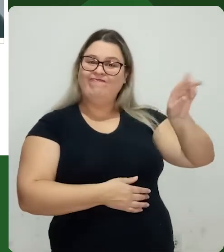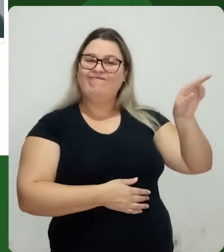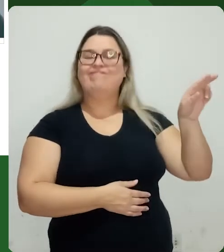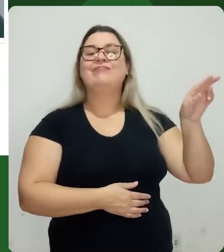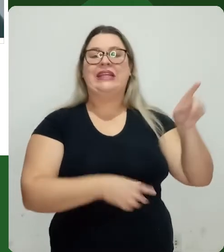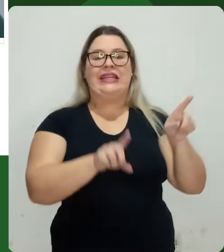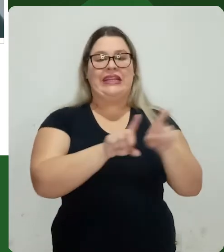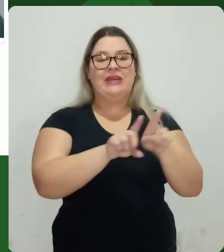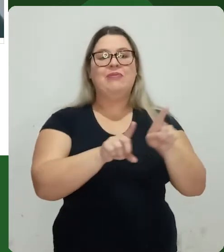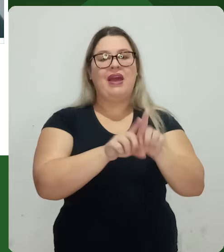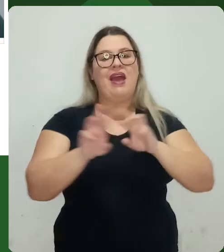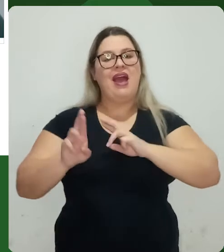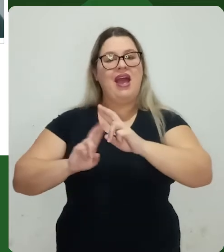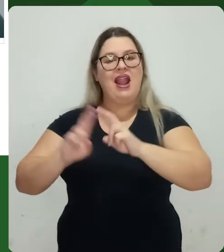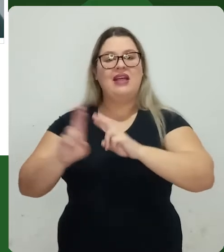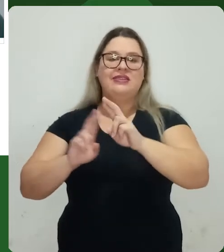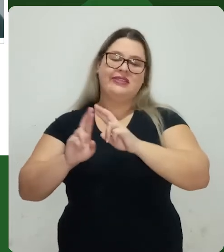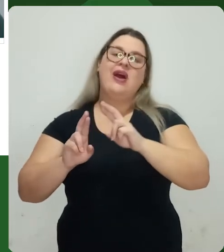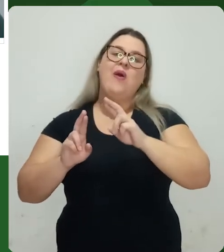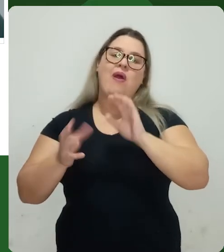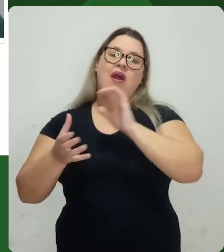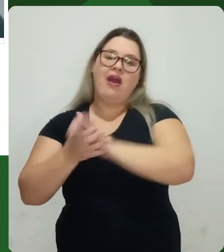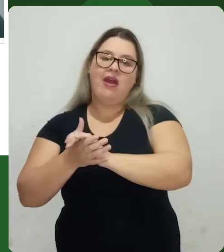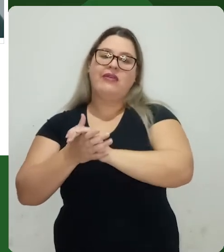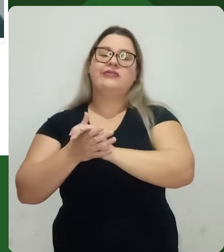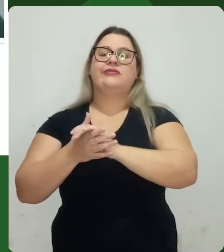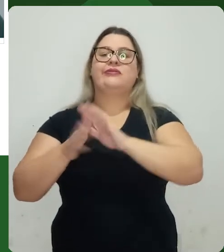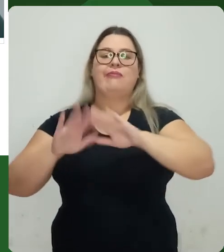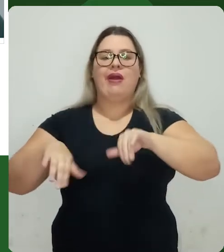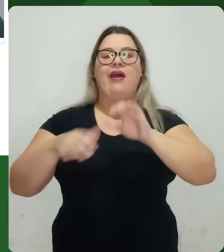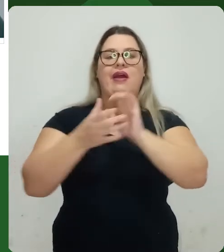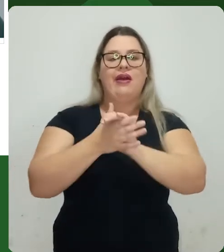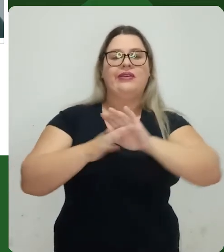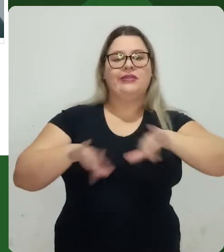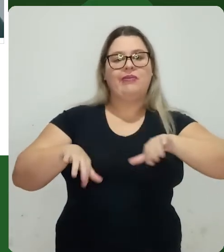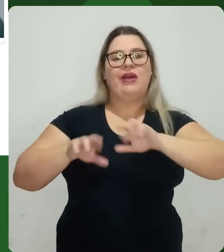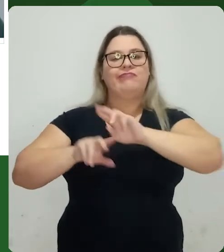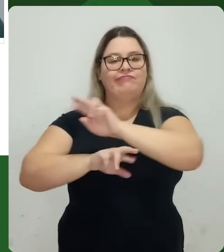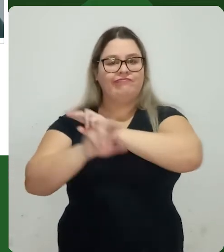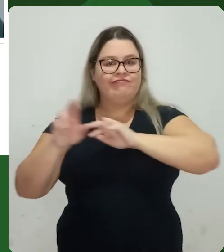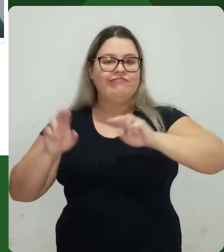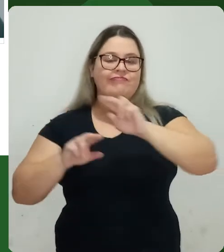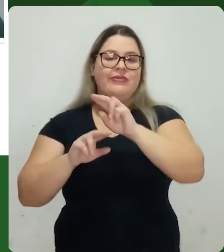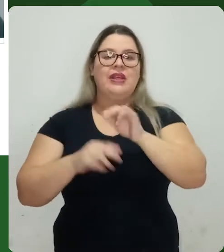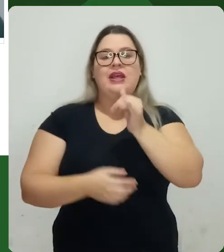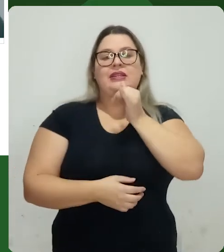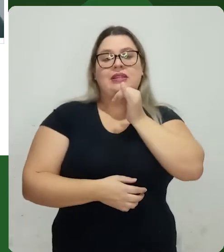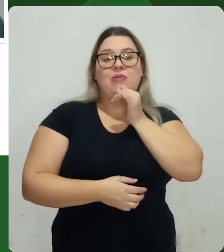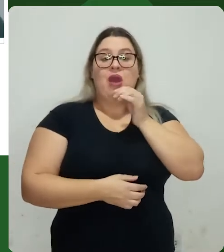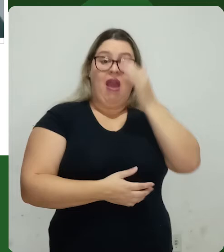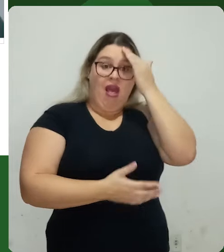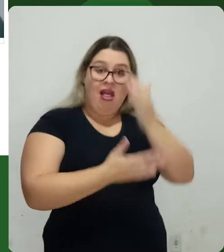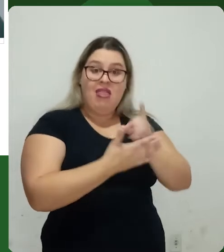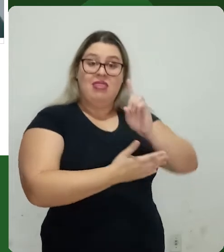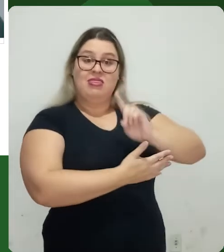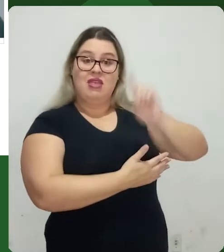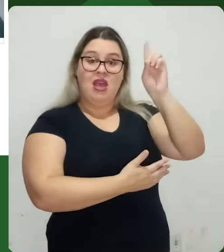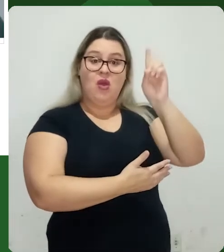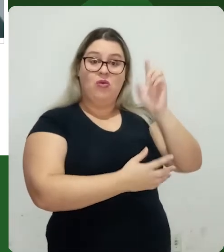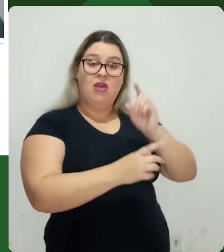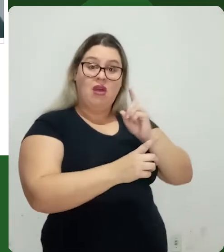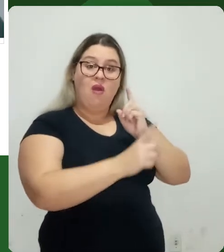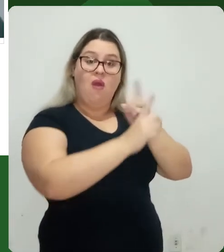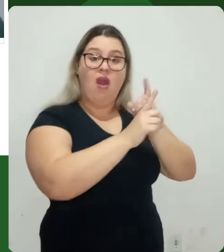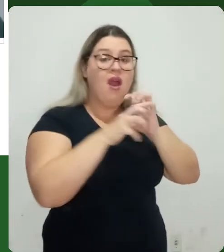e poligâmicos, ou seja, eles acreditavam em vários deuses, ou na expressão de que qualquer coisa que eles encontrassem na